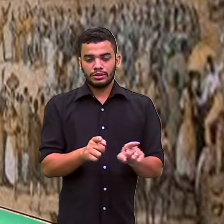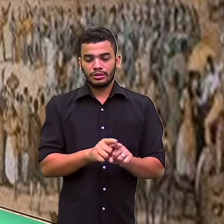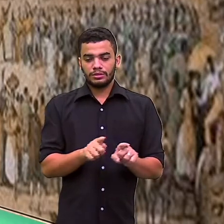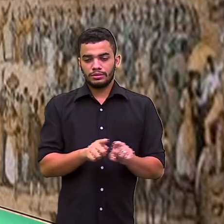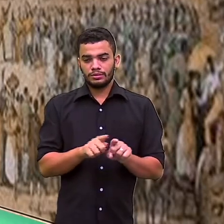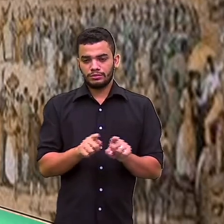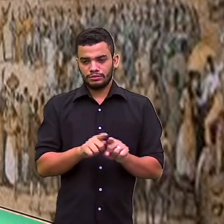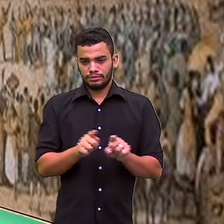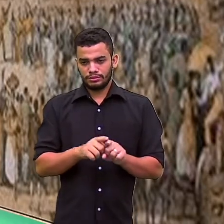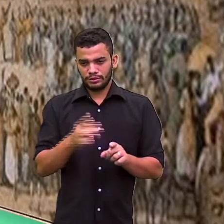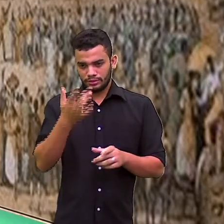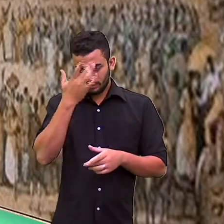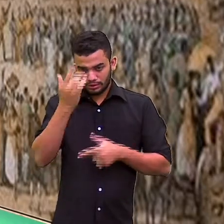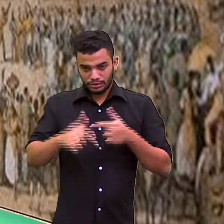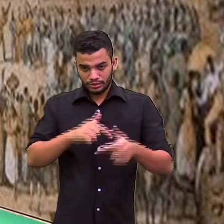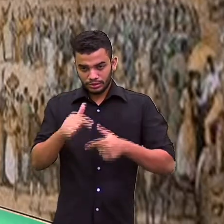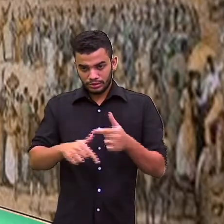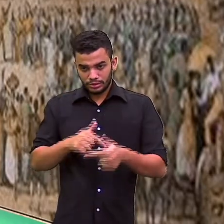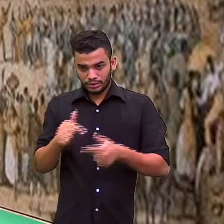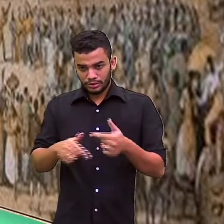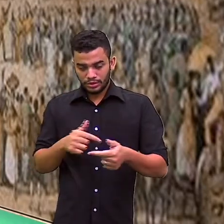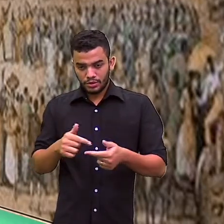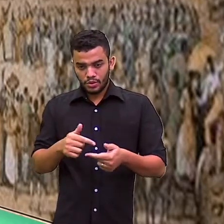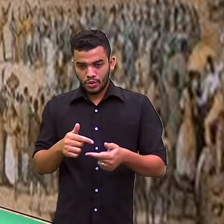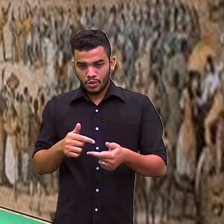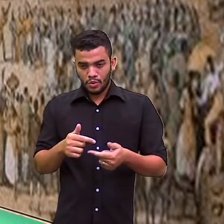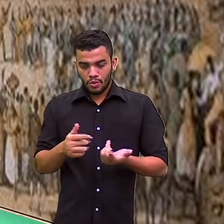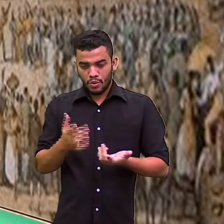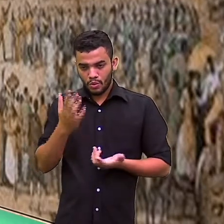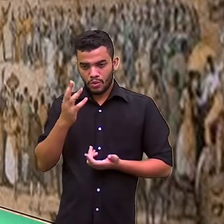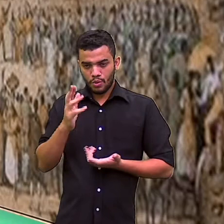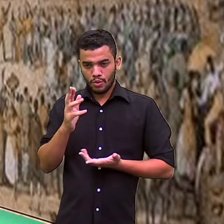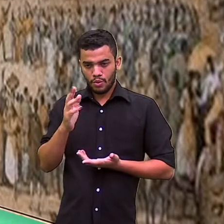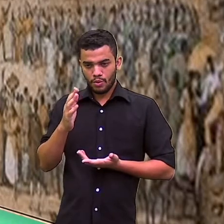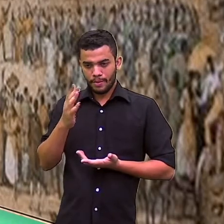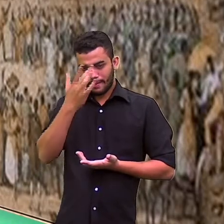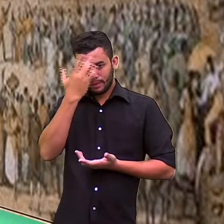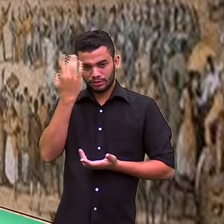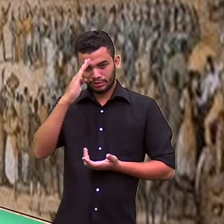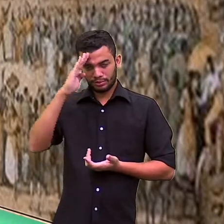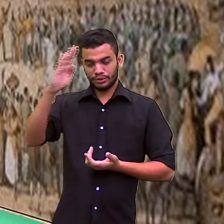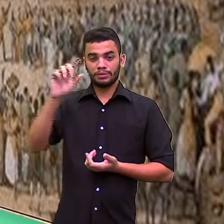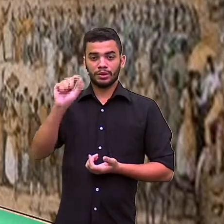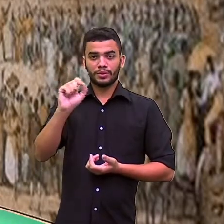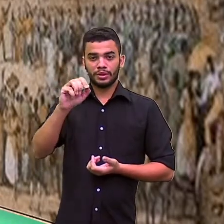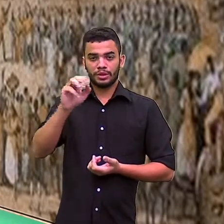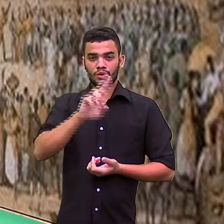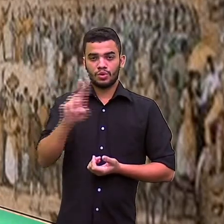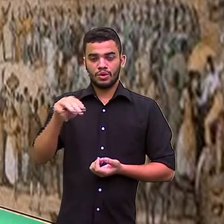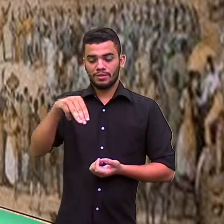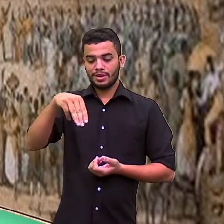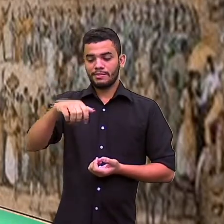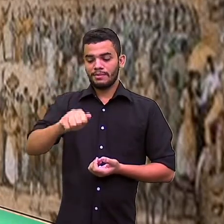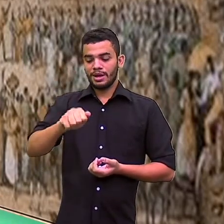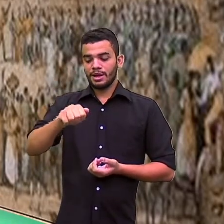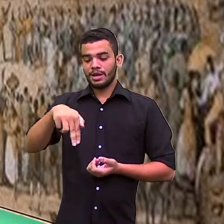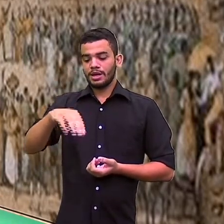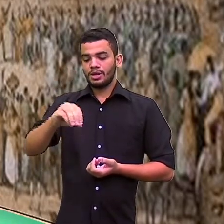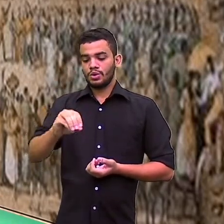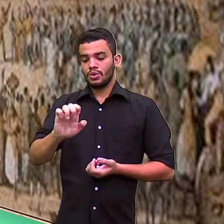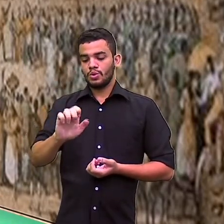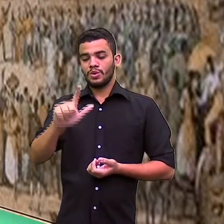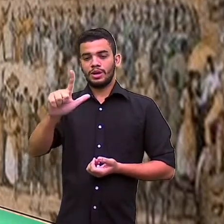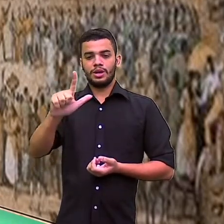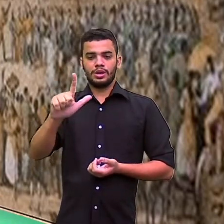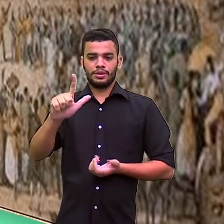líder, Manuel Francisco. A revolta teve início por causa da disputa política entre os